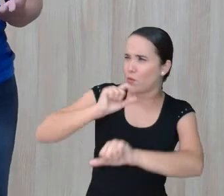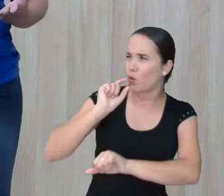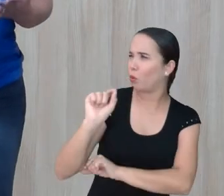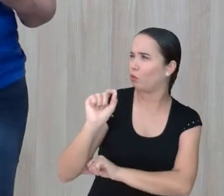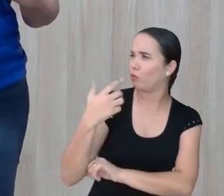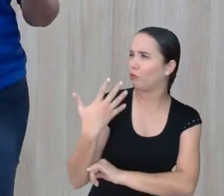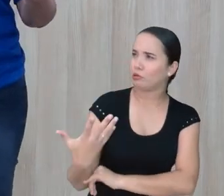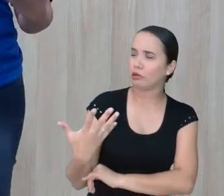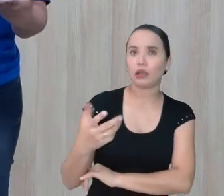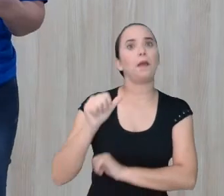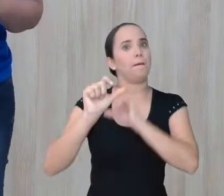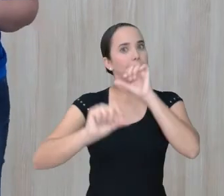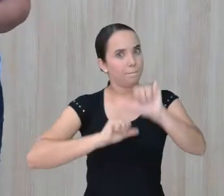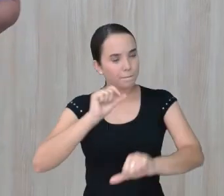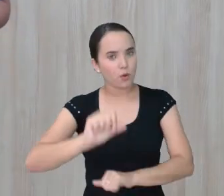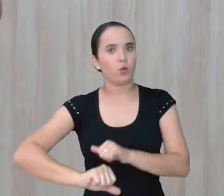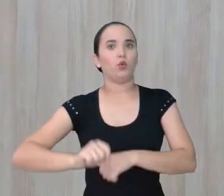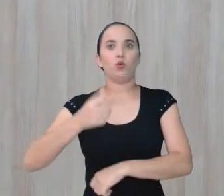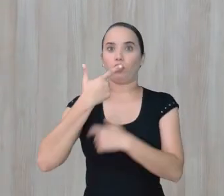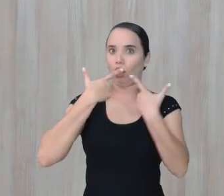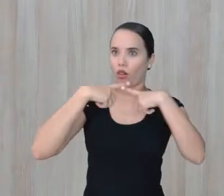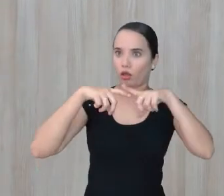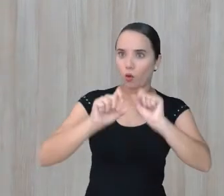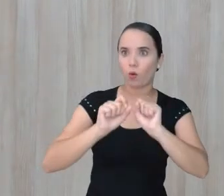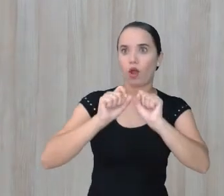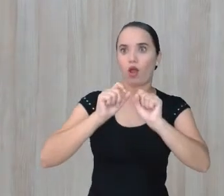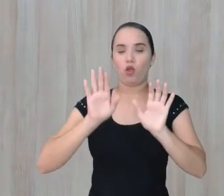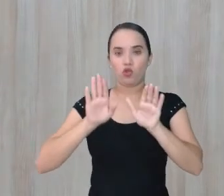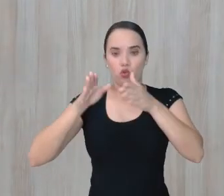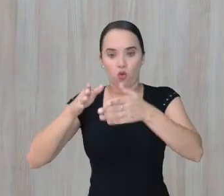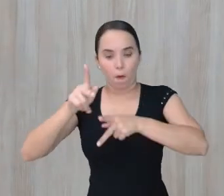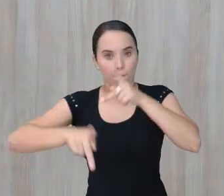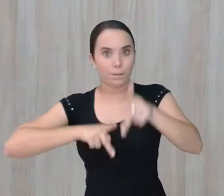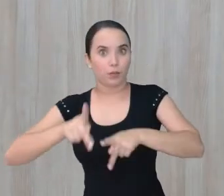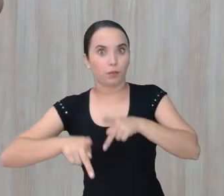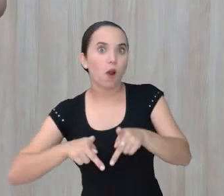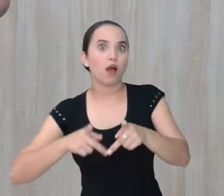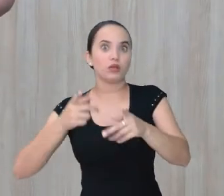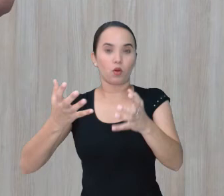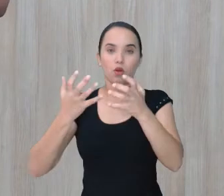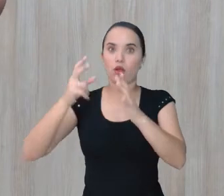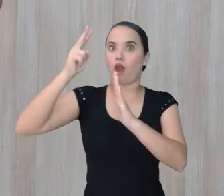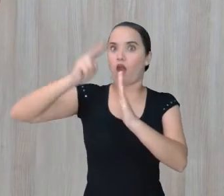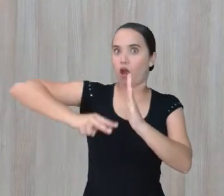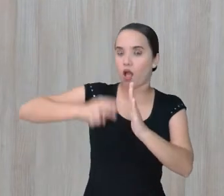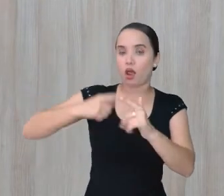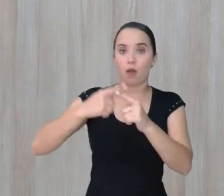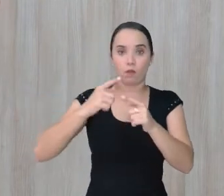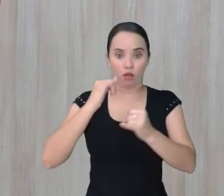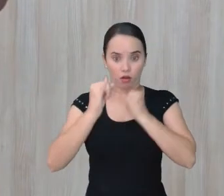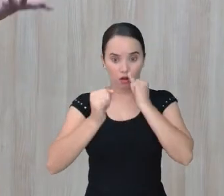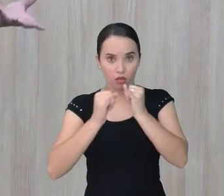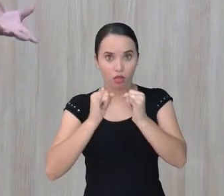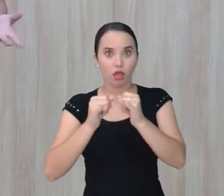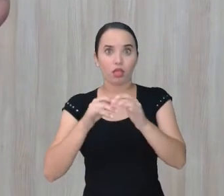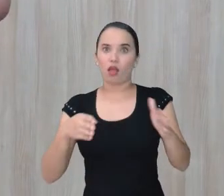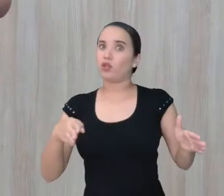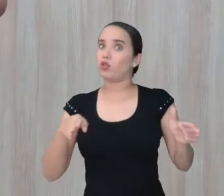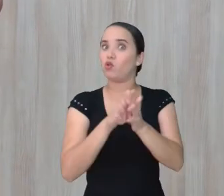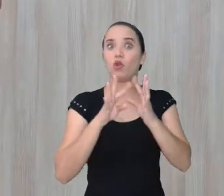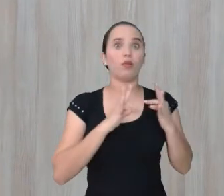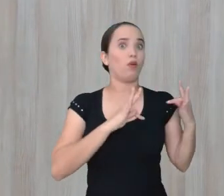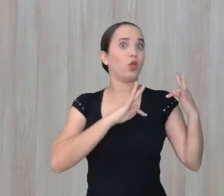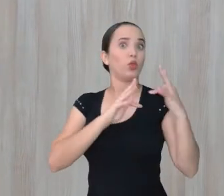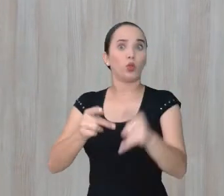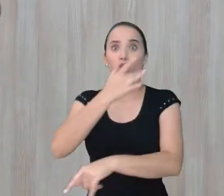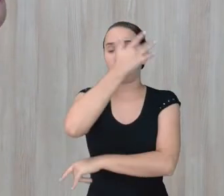Muda. Muda a linguagem, muda o público, porque na internet as notícias chegam para todo mundo. Tanto